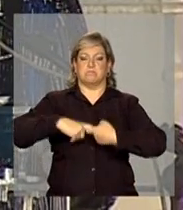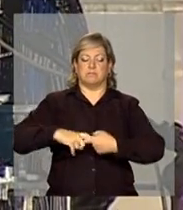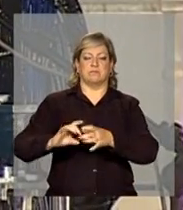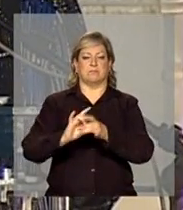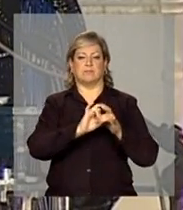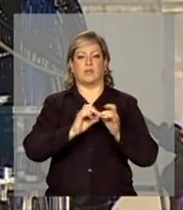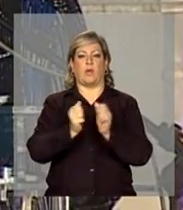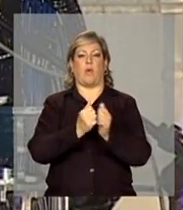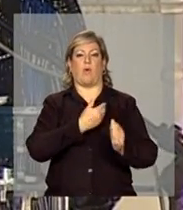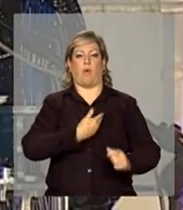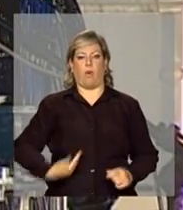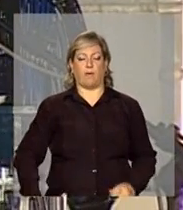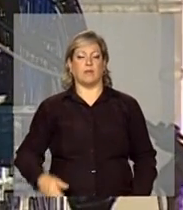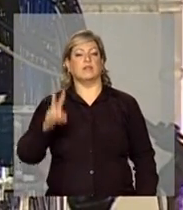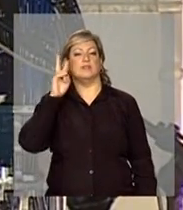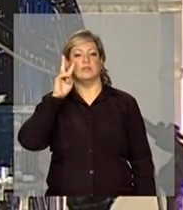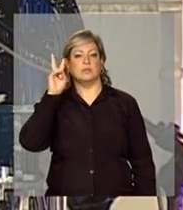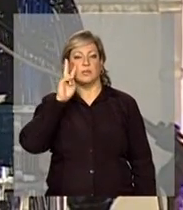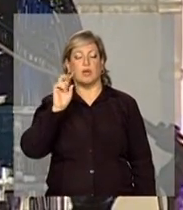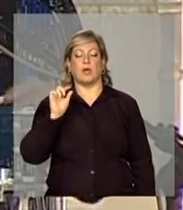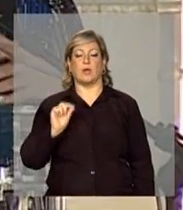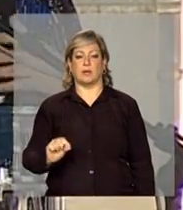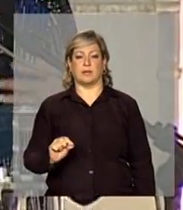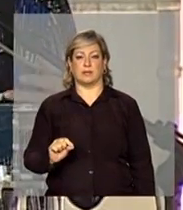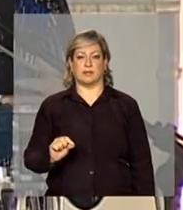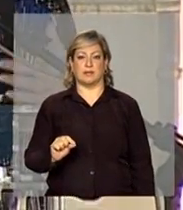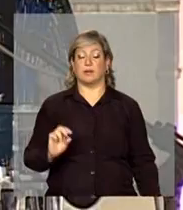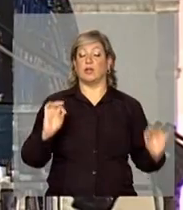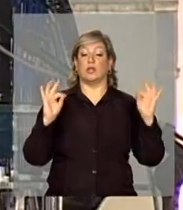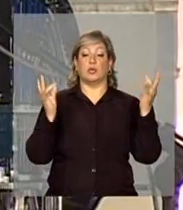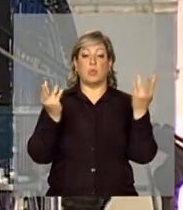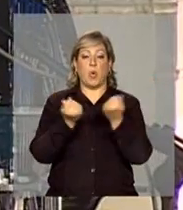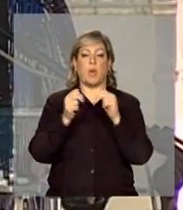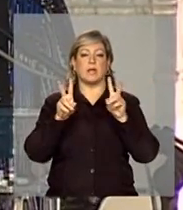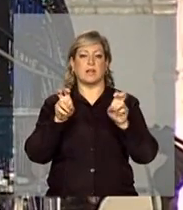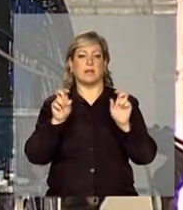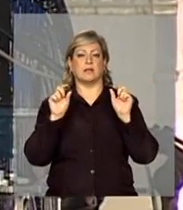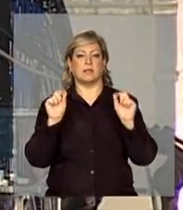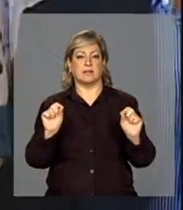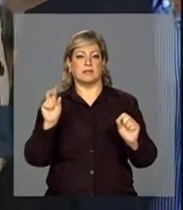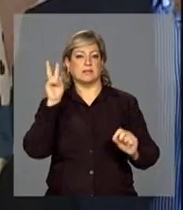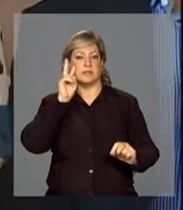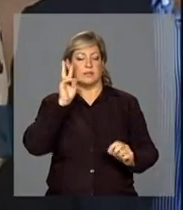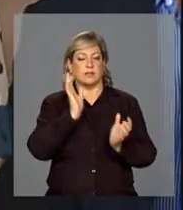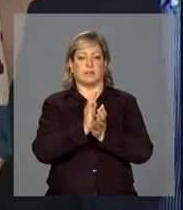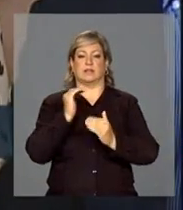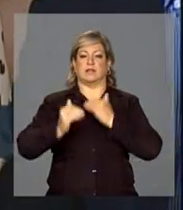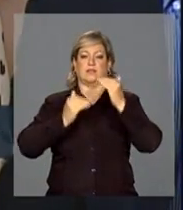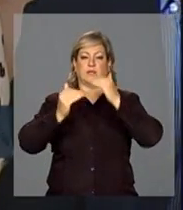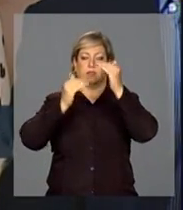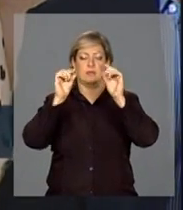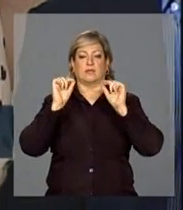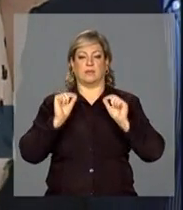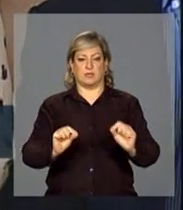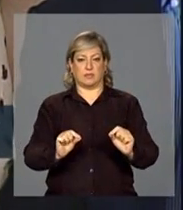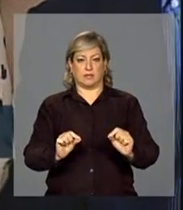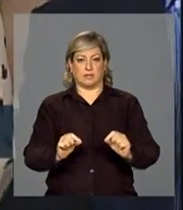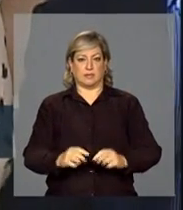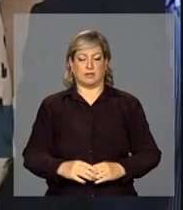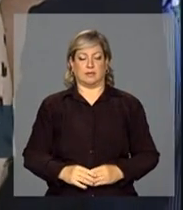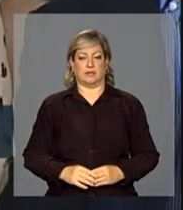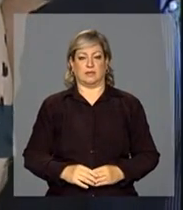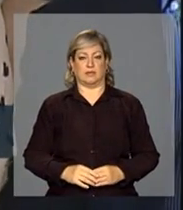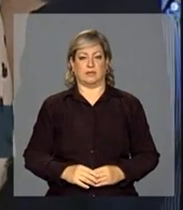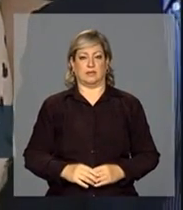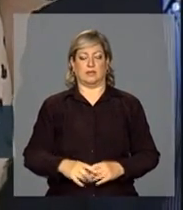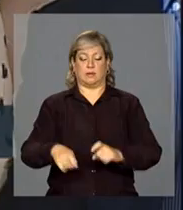do governo no que se refere a todas as questões relativas ao desenvolvimento